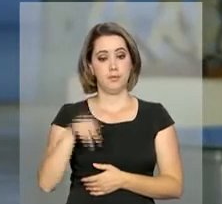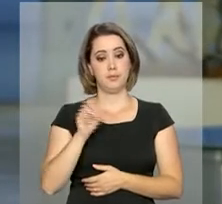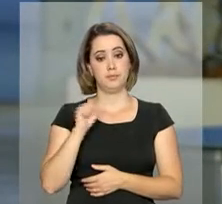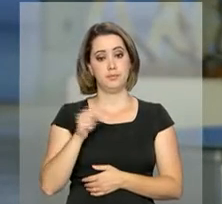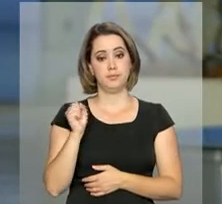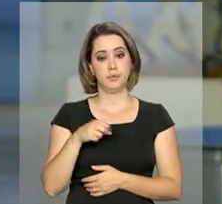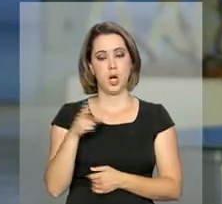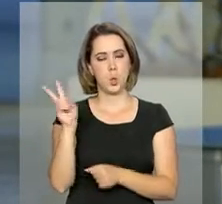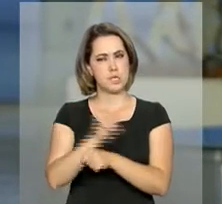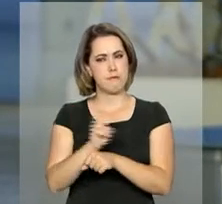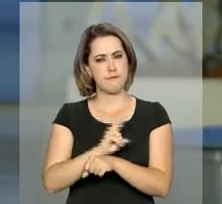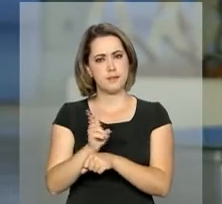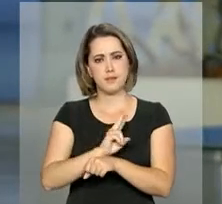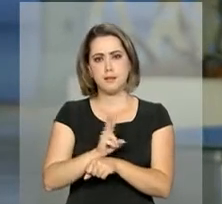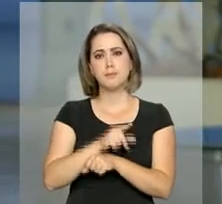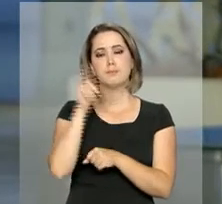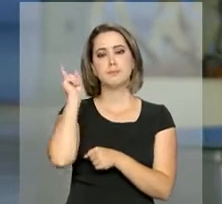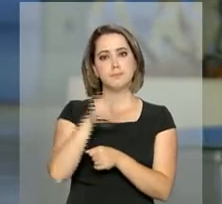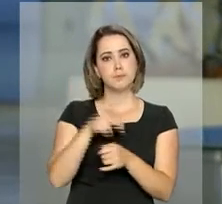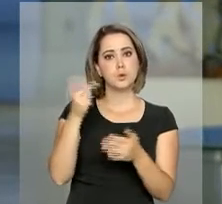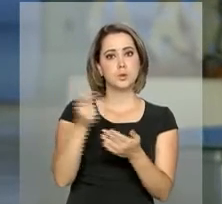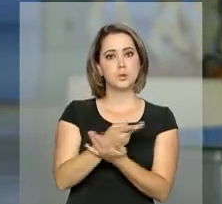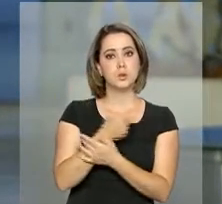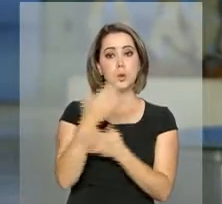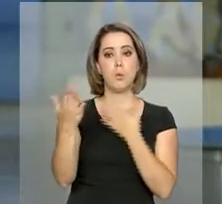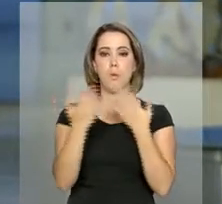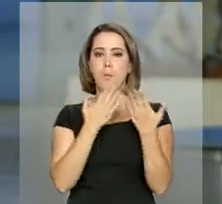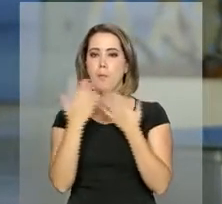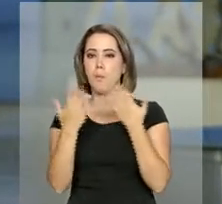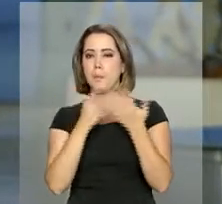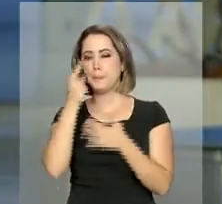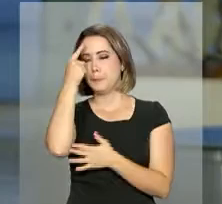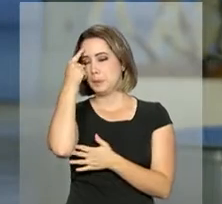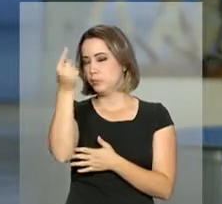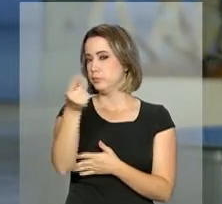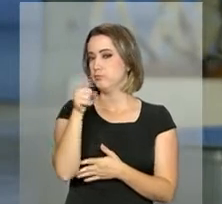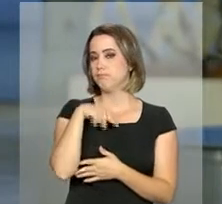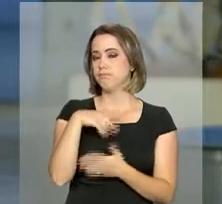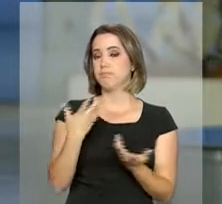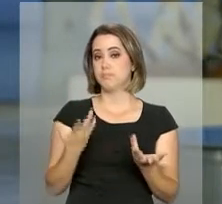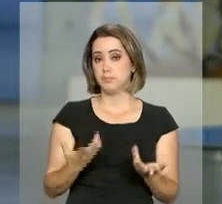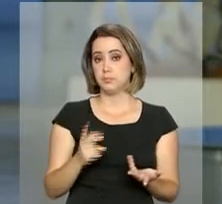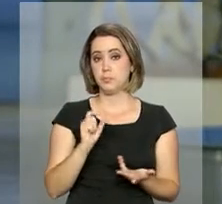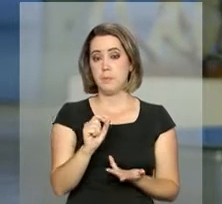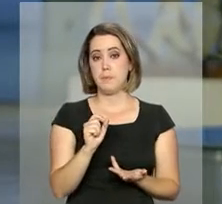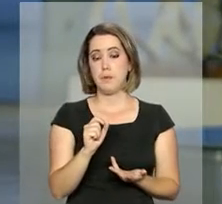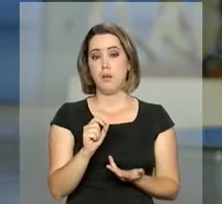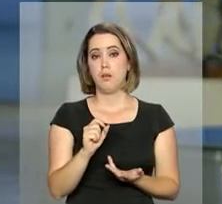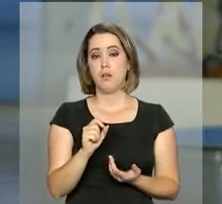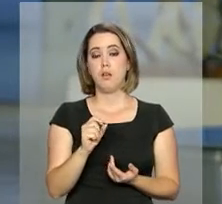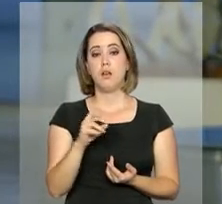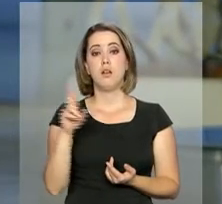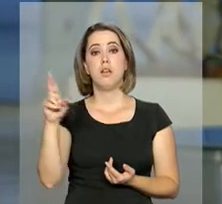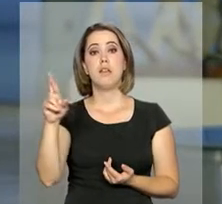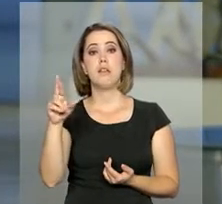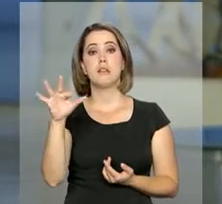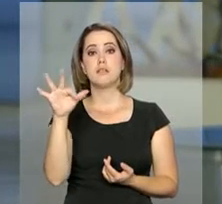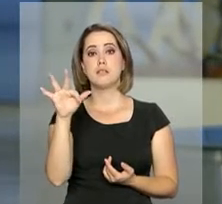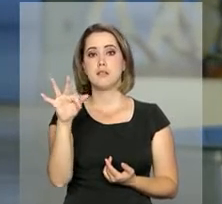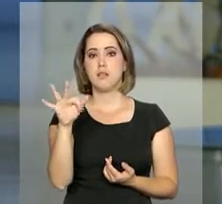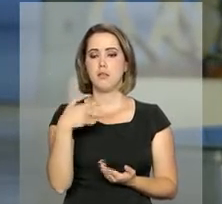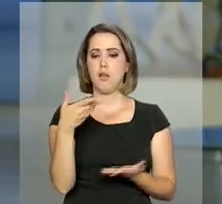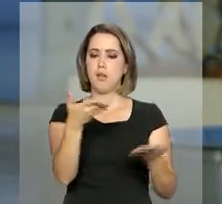Olha, a fiscalização é feita por modelos de inteligência artificial. A Receita Federal, ela